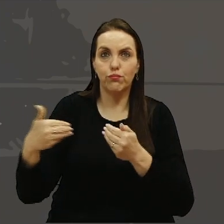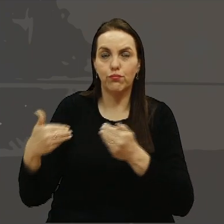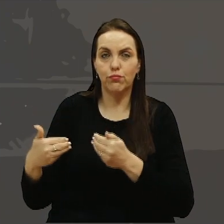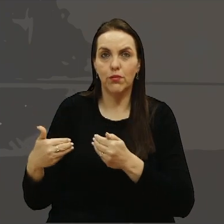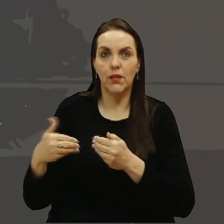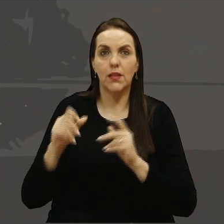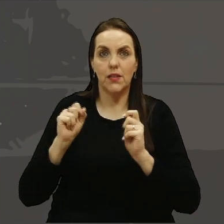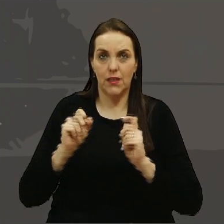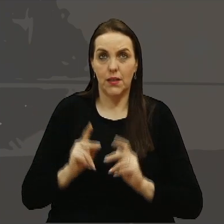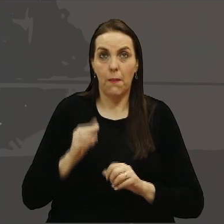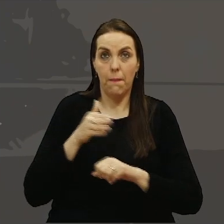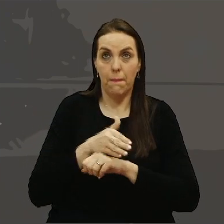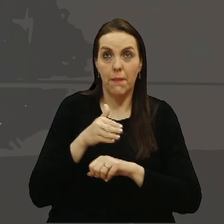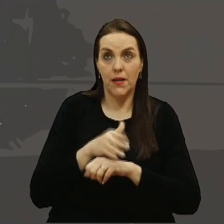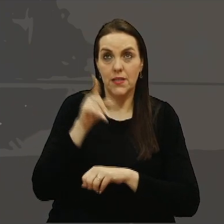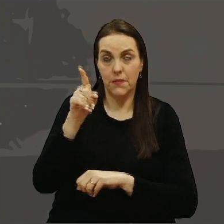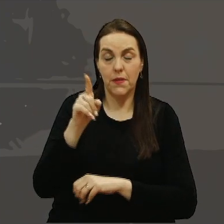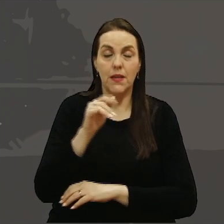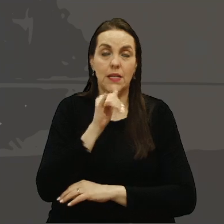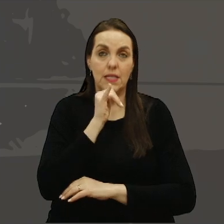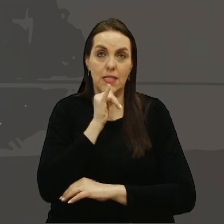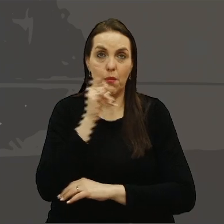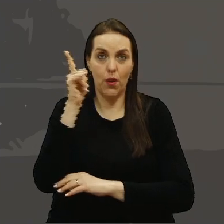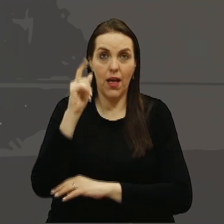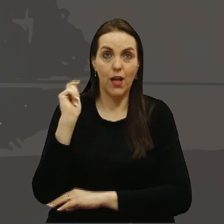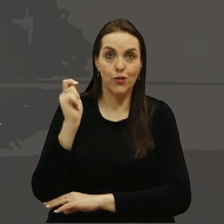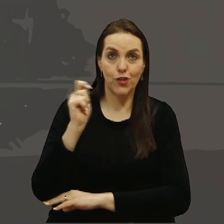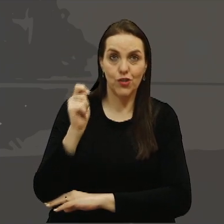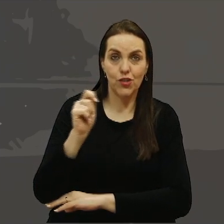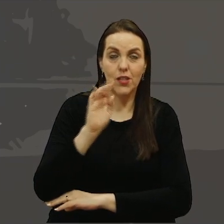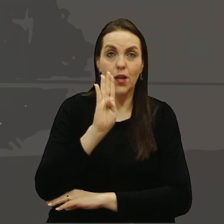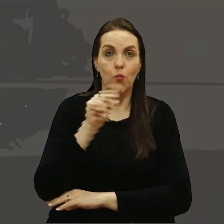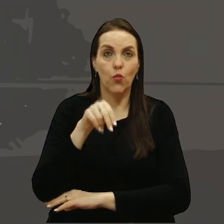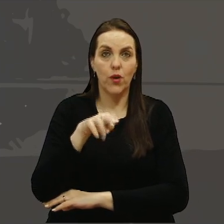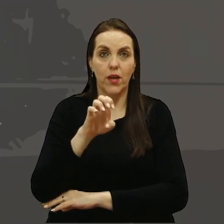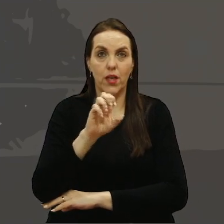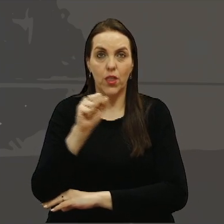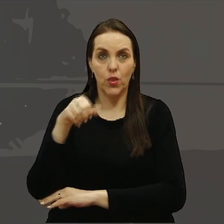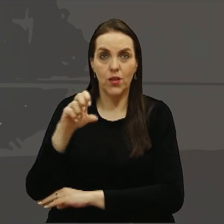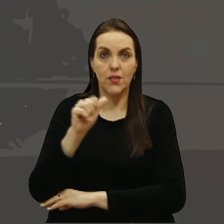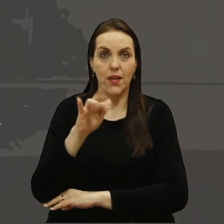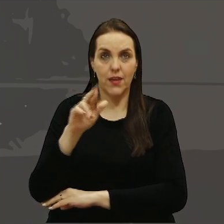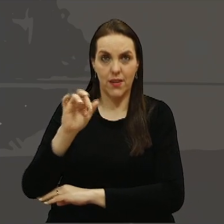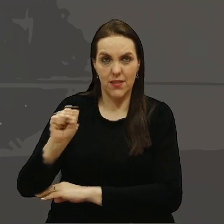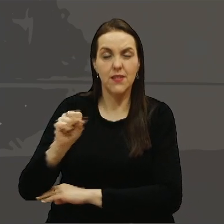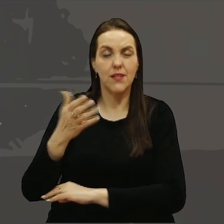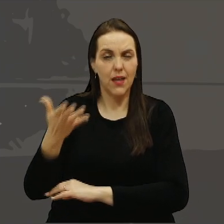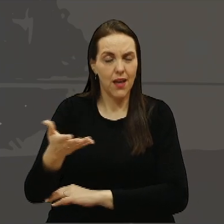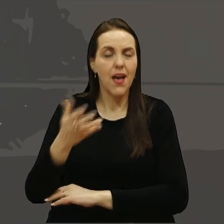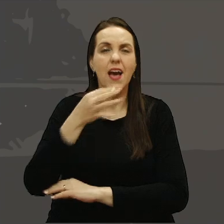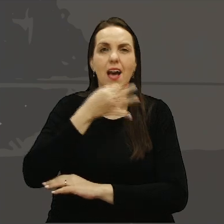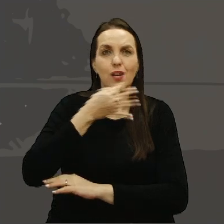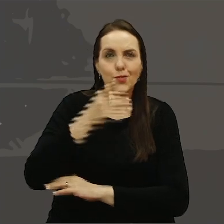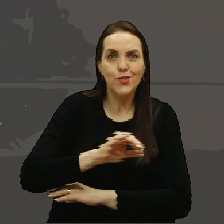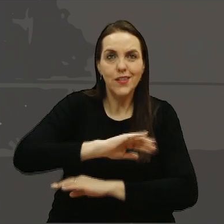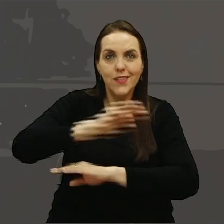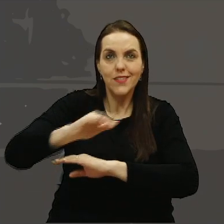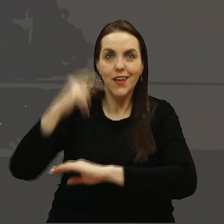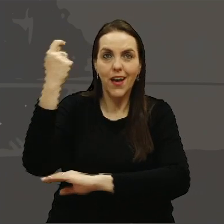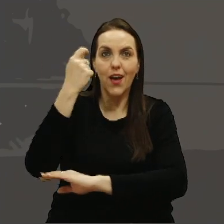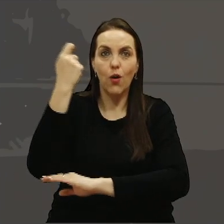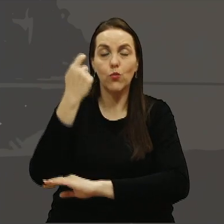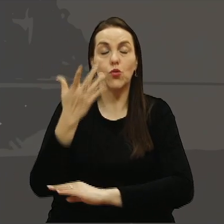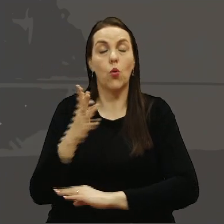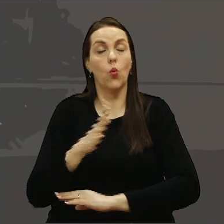participa de uma FIT em Buenos Aires, quando a gente comenta Caxias do Sul, Serra Gaúcha, o pessoal fica muito